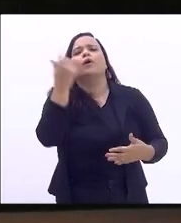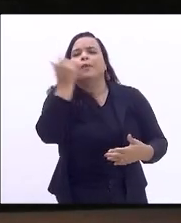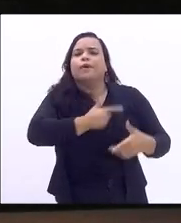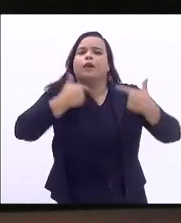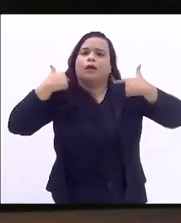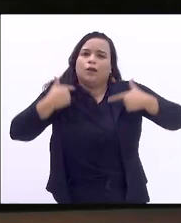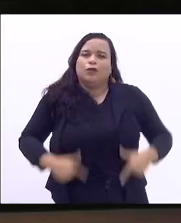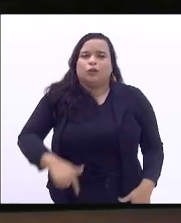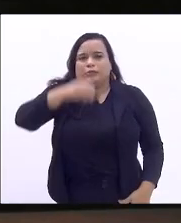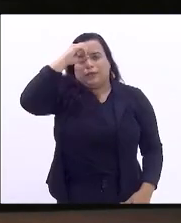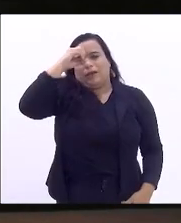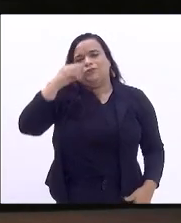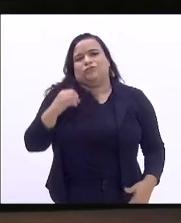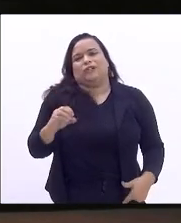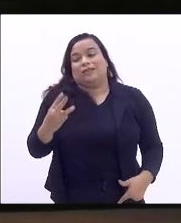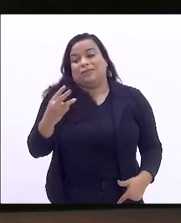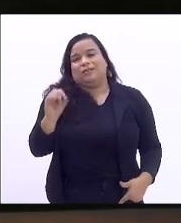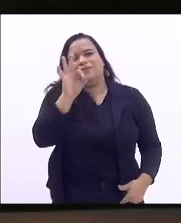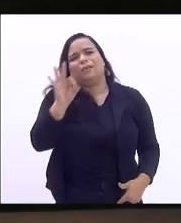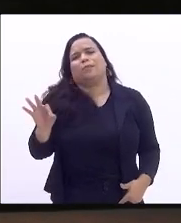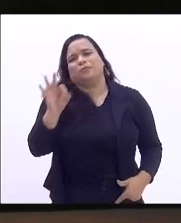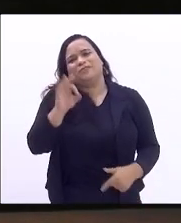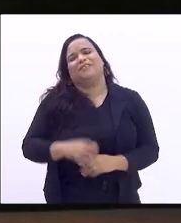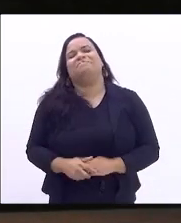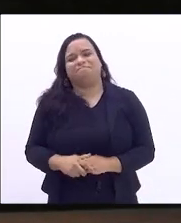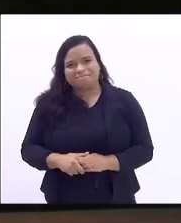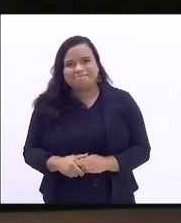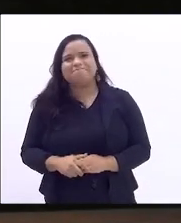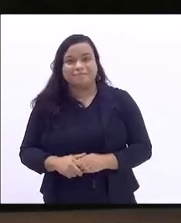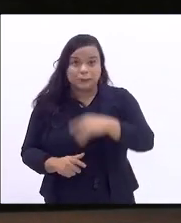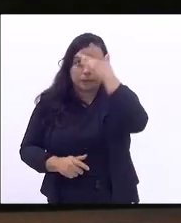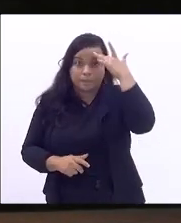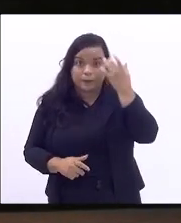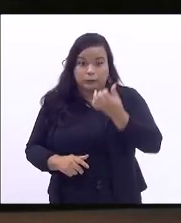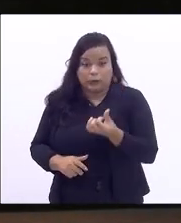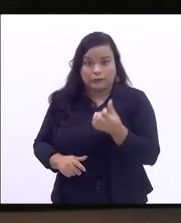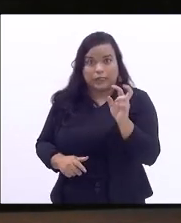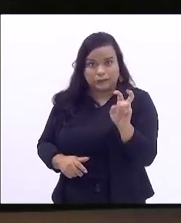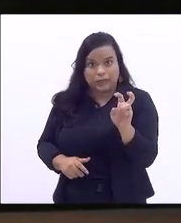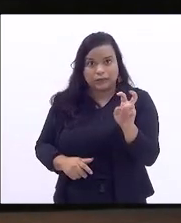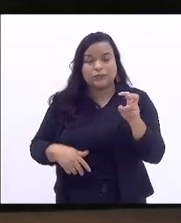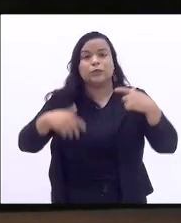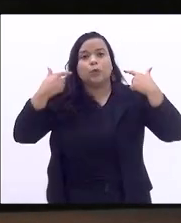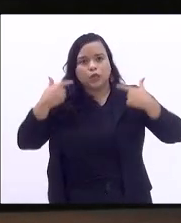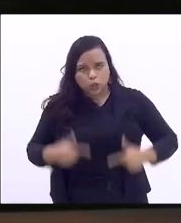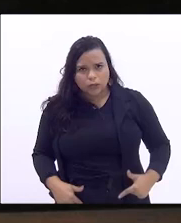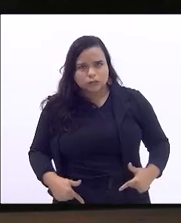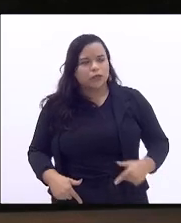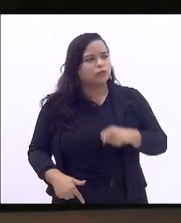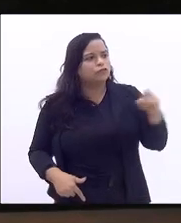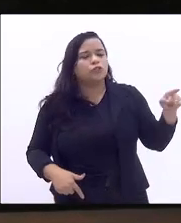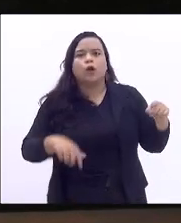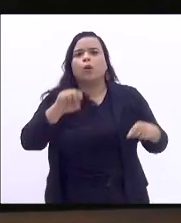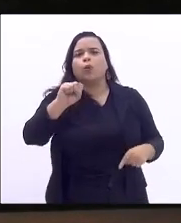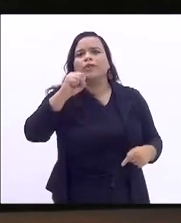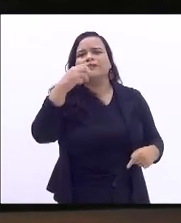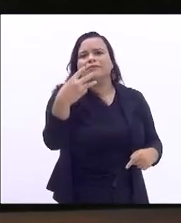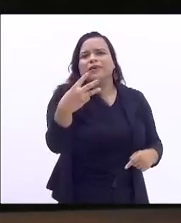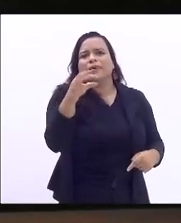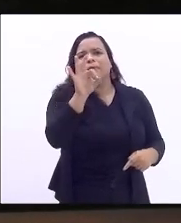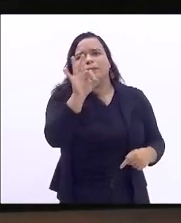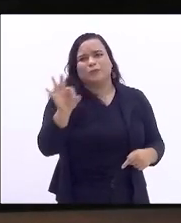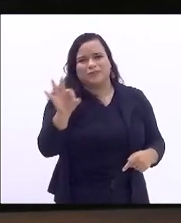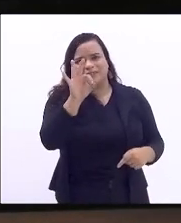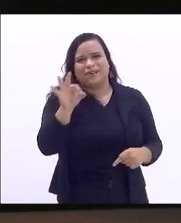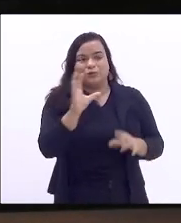trinta por cento dos casos entre a 65 pessoas consideradas inocentes 83 porcentual seja